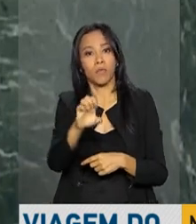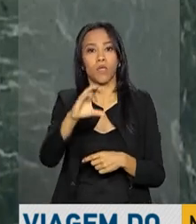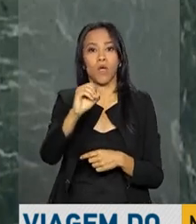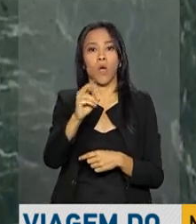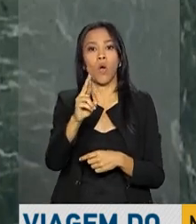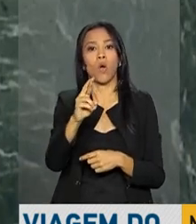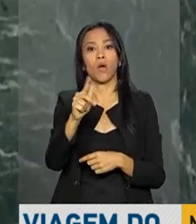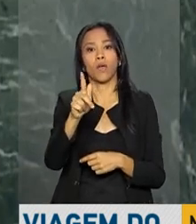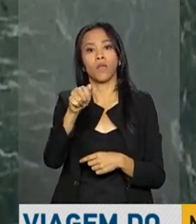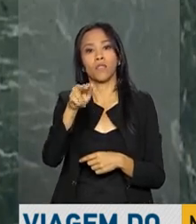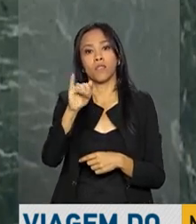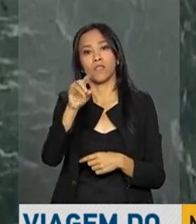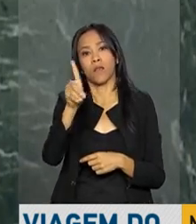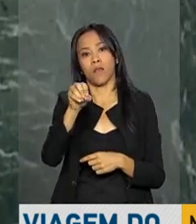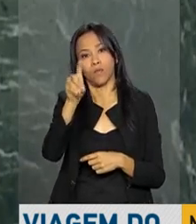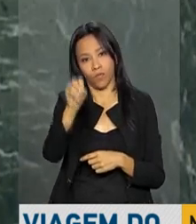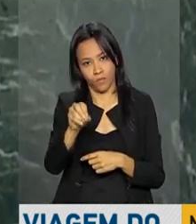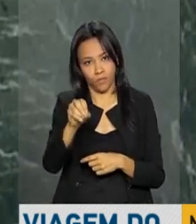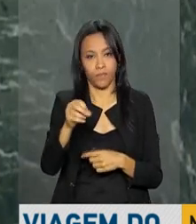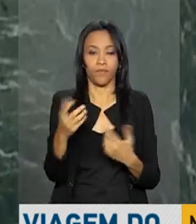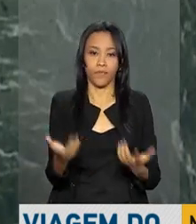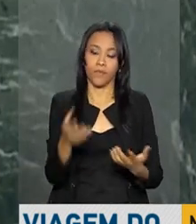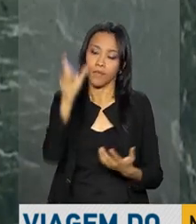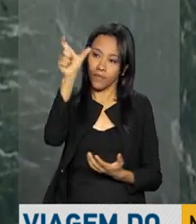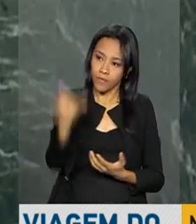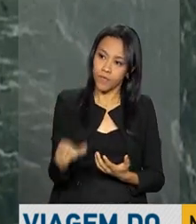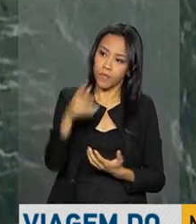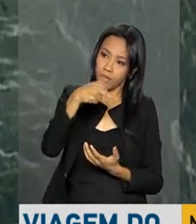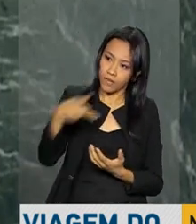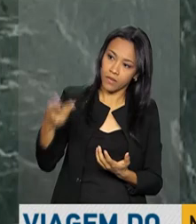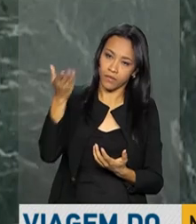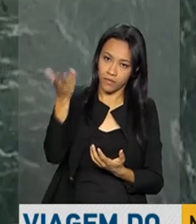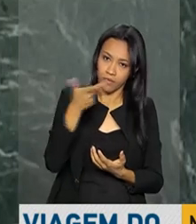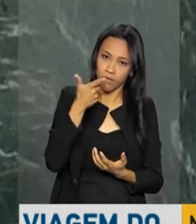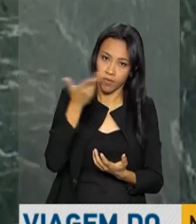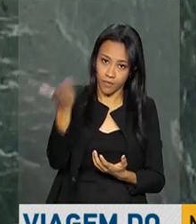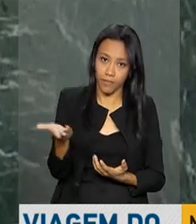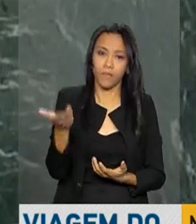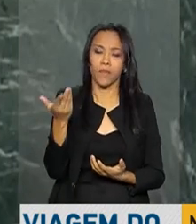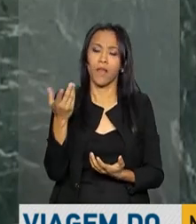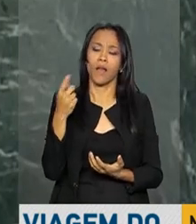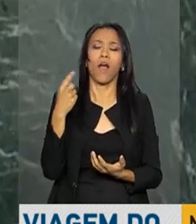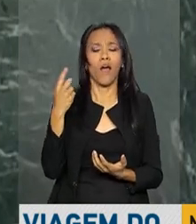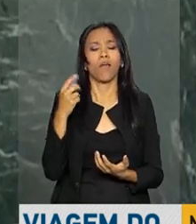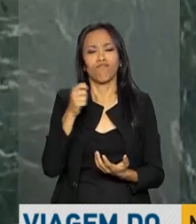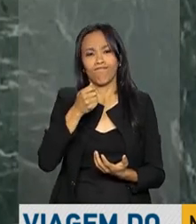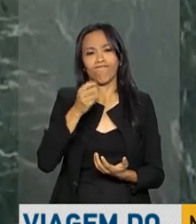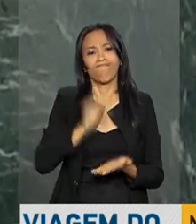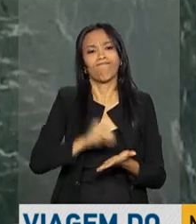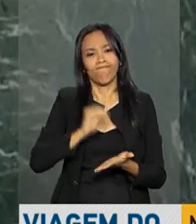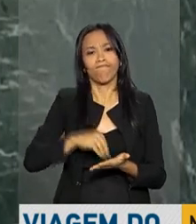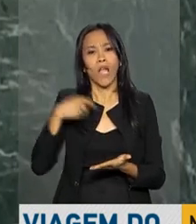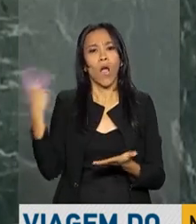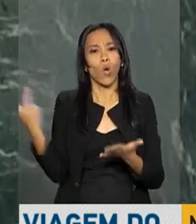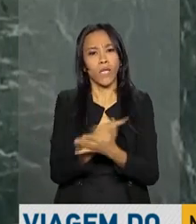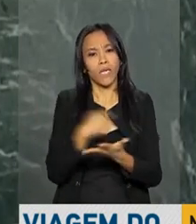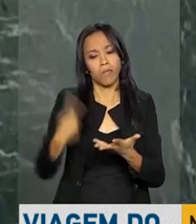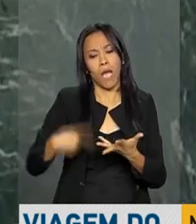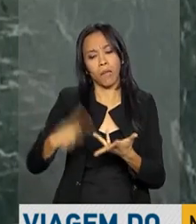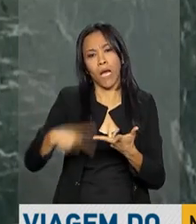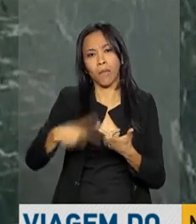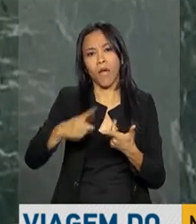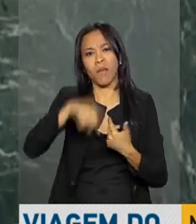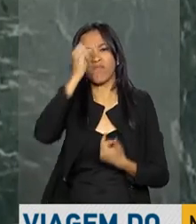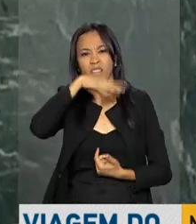Presidente, lamentavelmente, ainda são recorrentes as violações dos direitos humanos em todo o